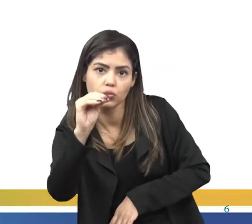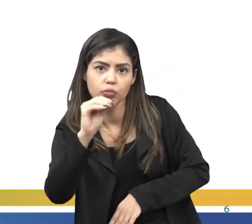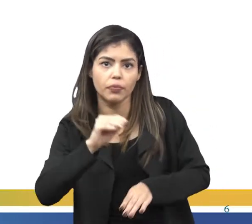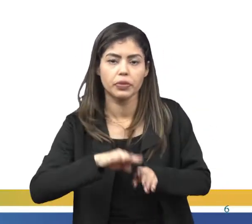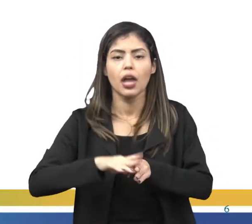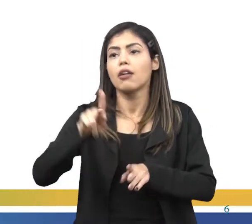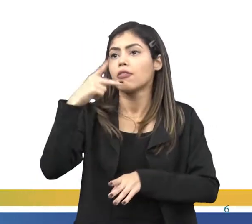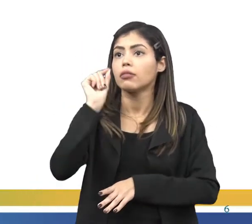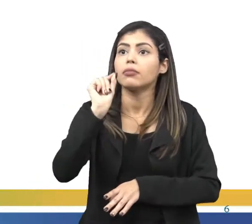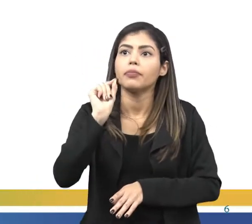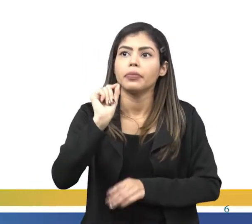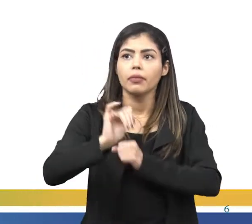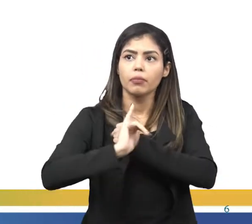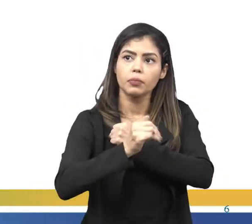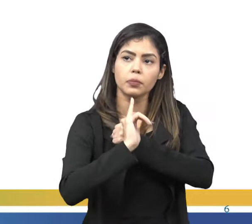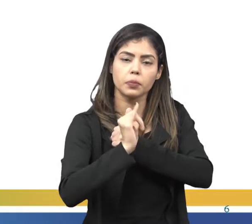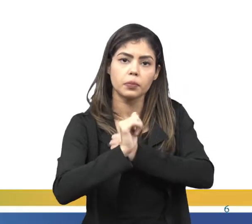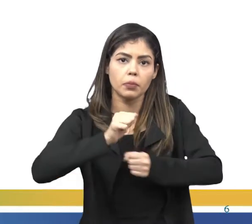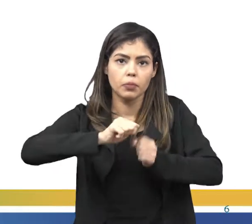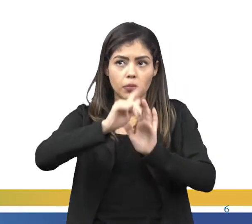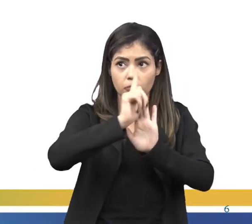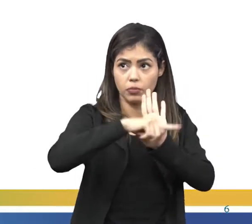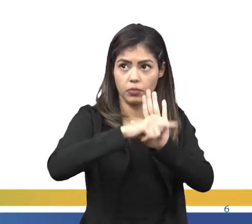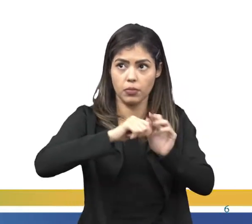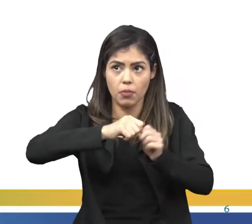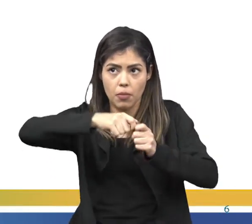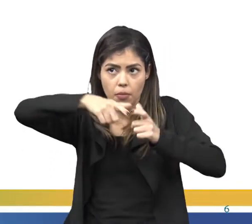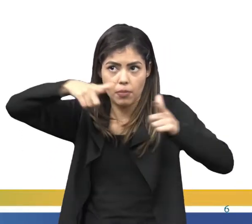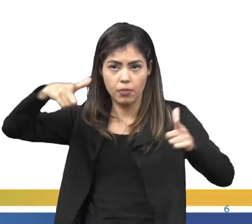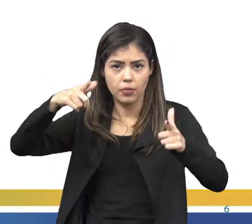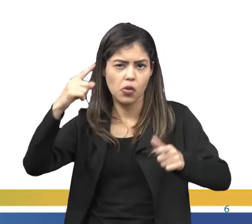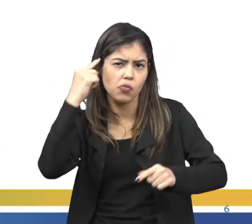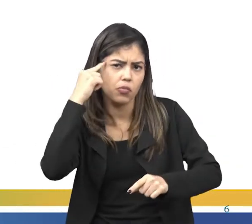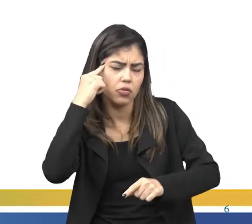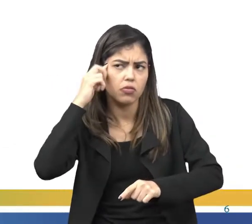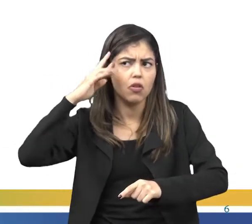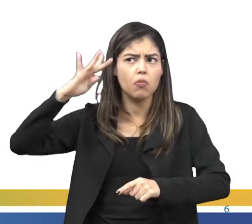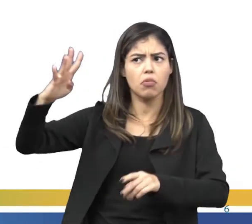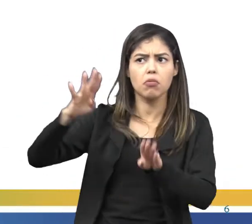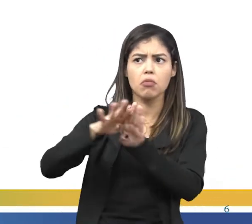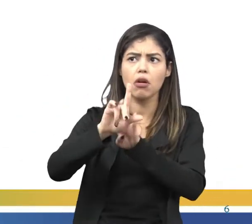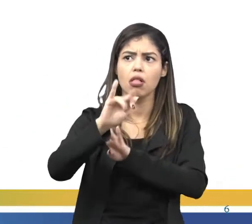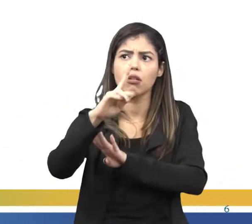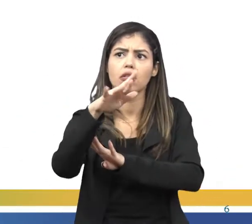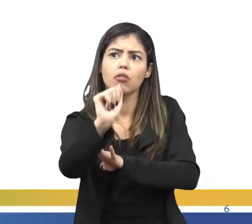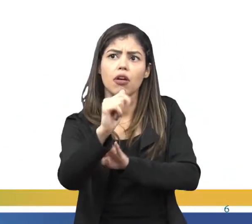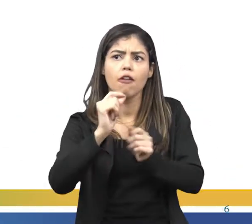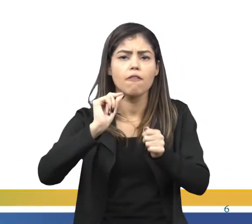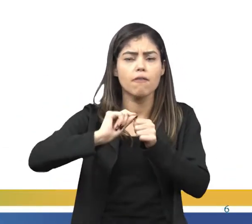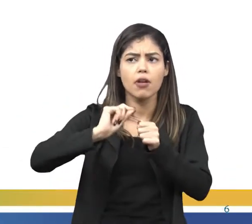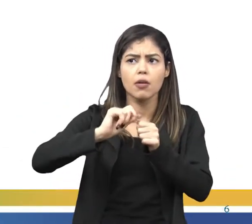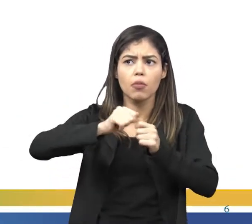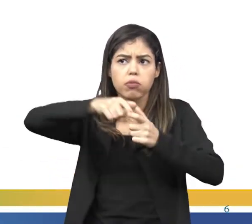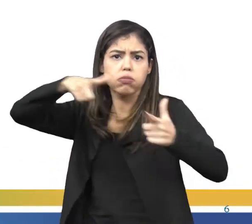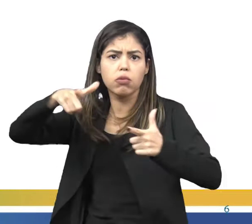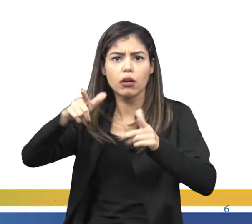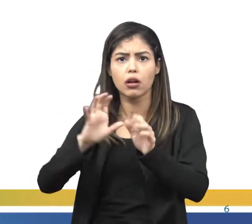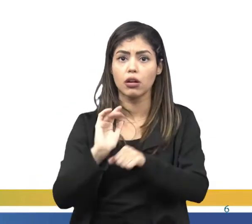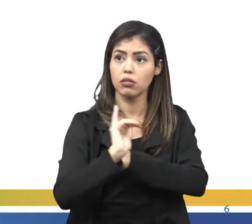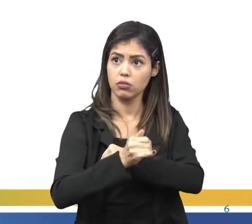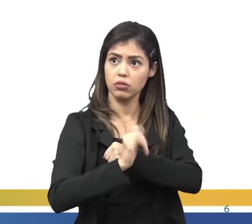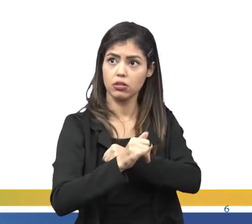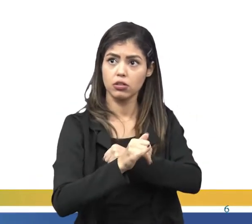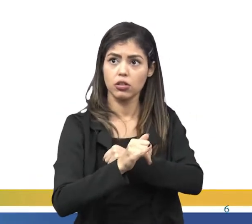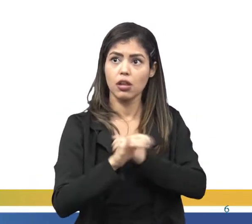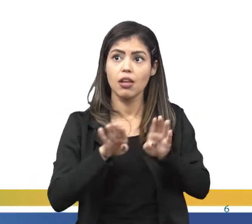a crônica é um gênero maior, não se imagina uma literatura feita de grandes cronistas que lhe dessem um brilho universal dos